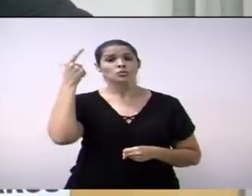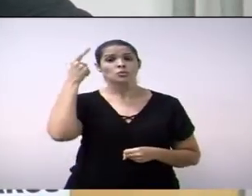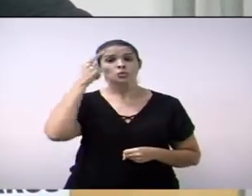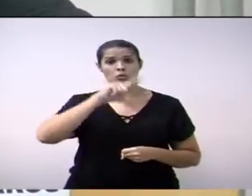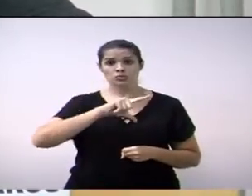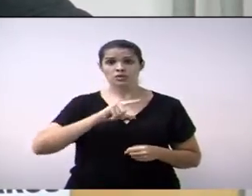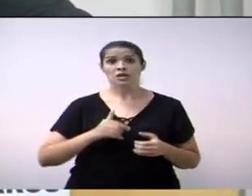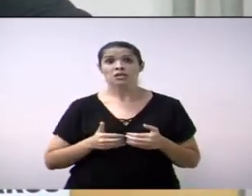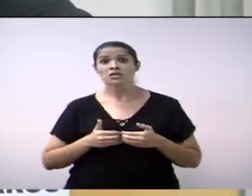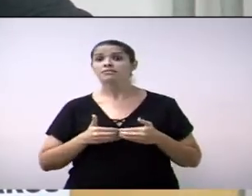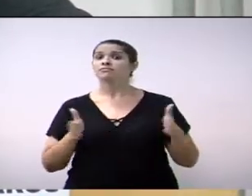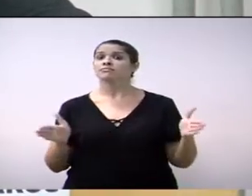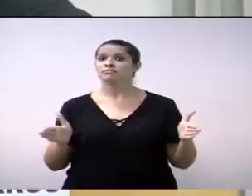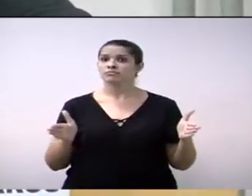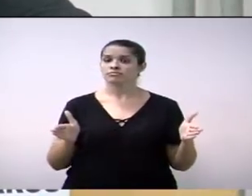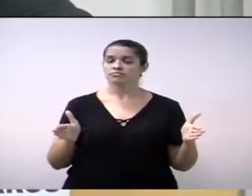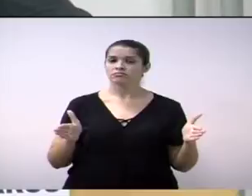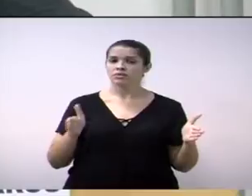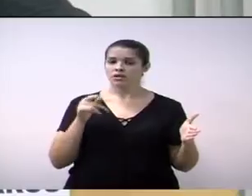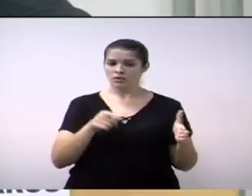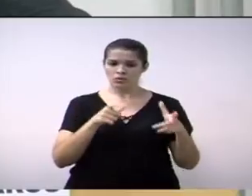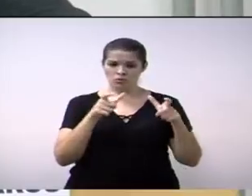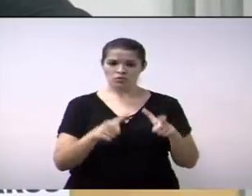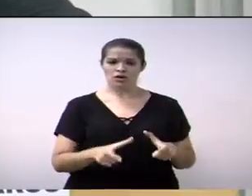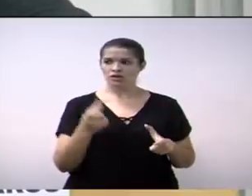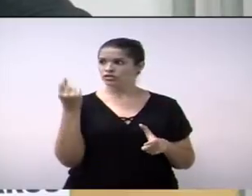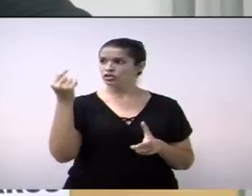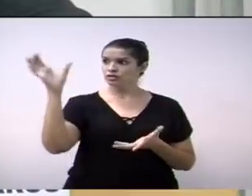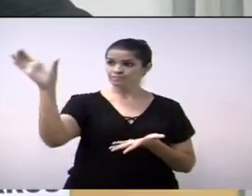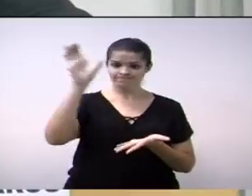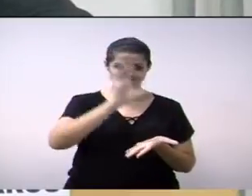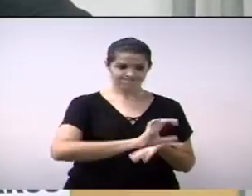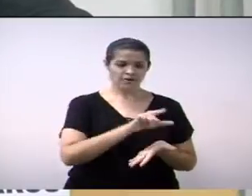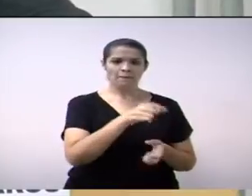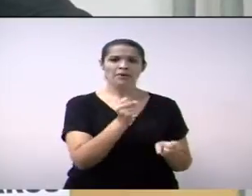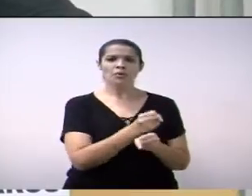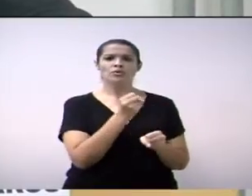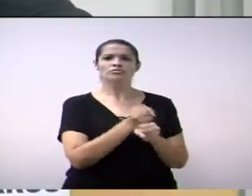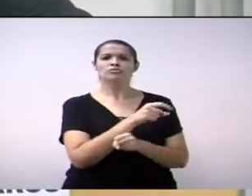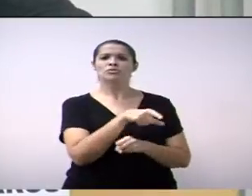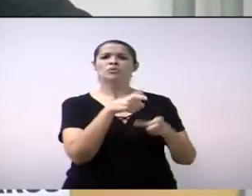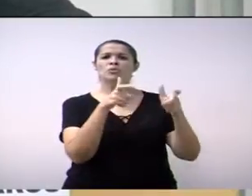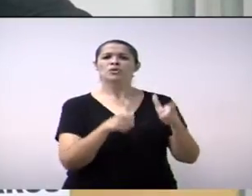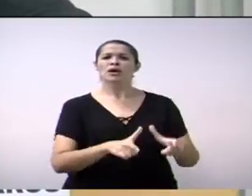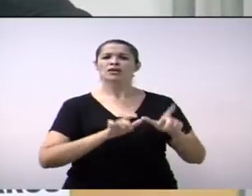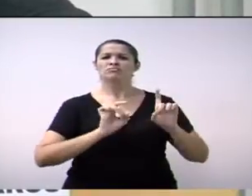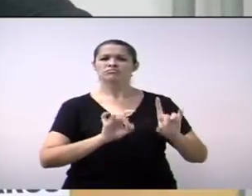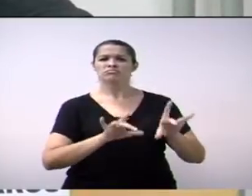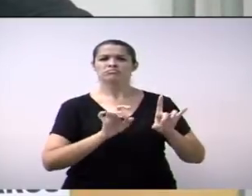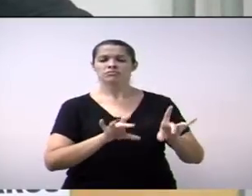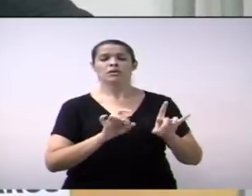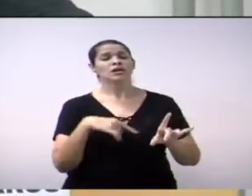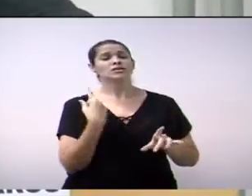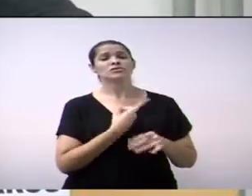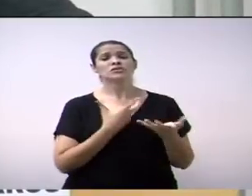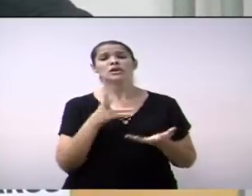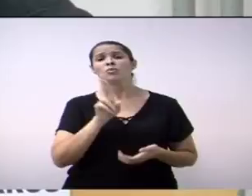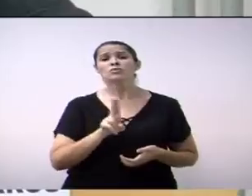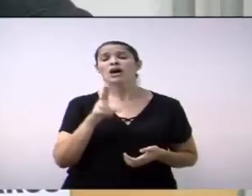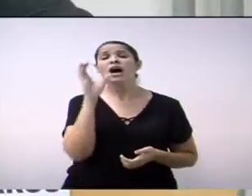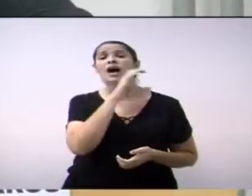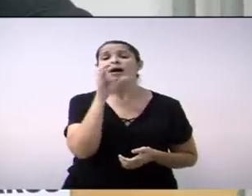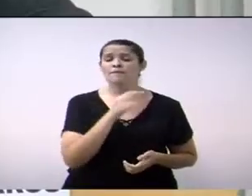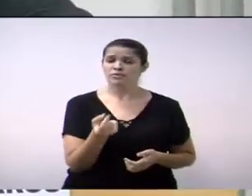sei se é esse ano ainda, mas a sua intenção é de usar o quanto antes essa verba, e é isso que a gente